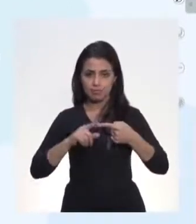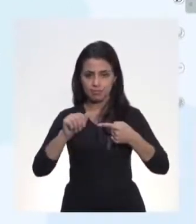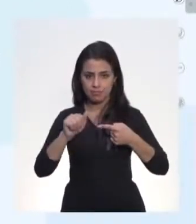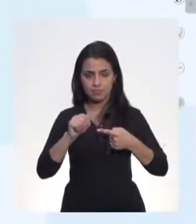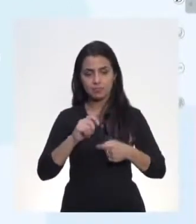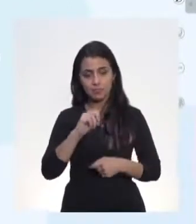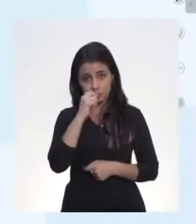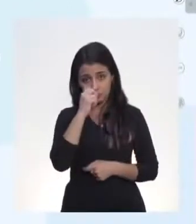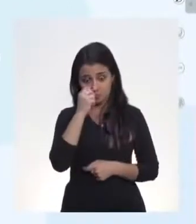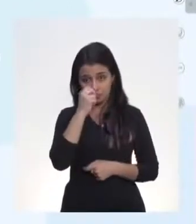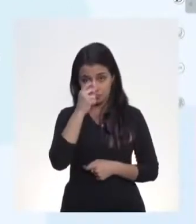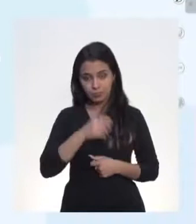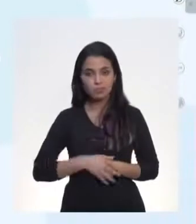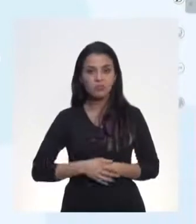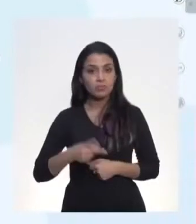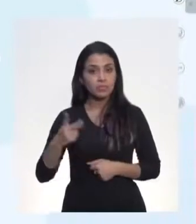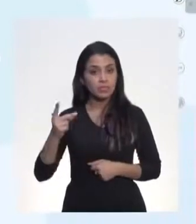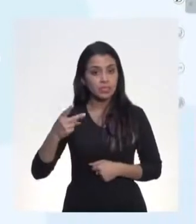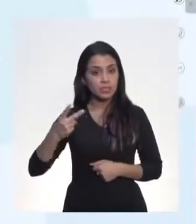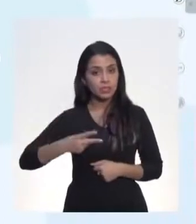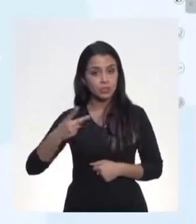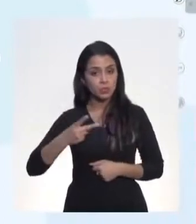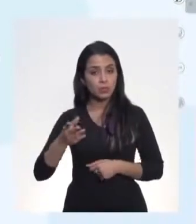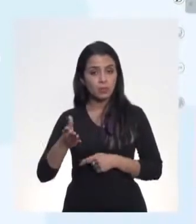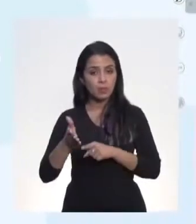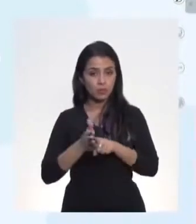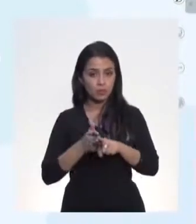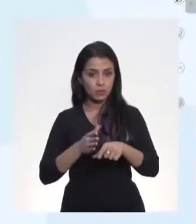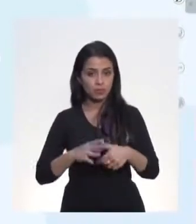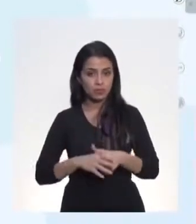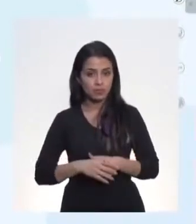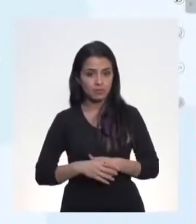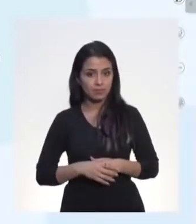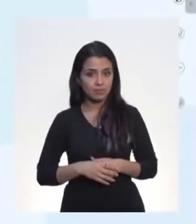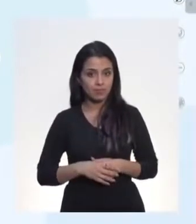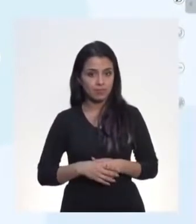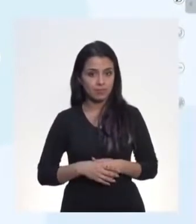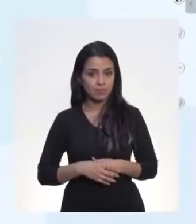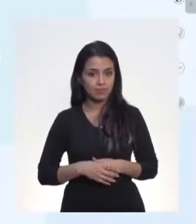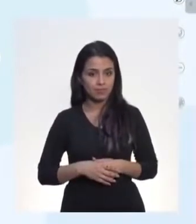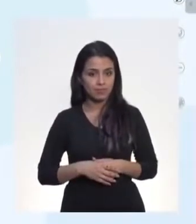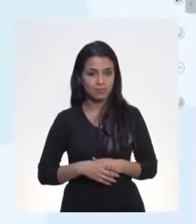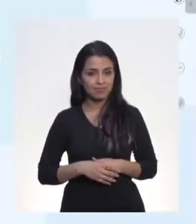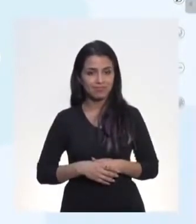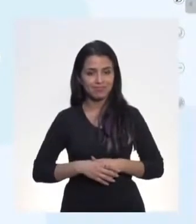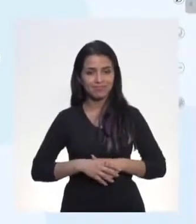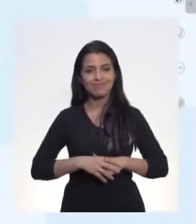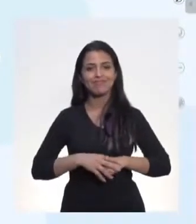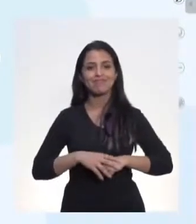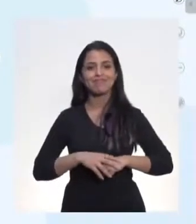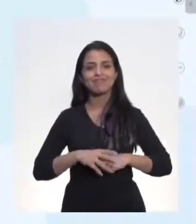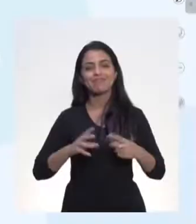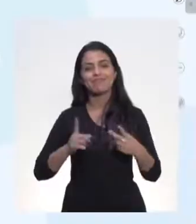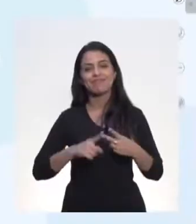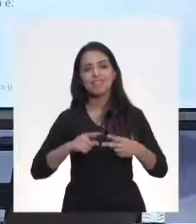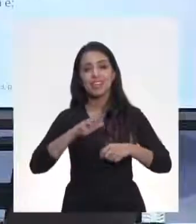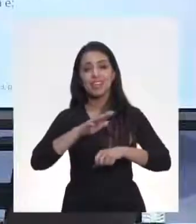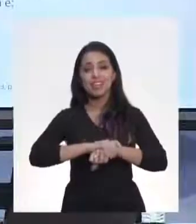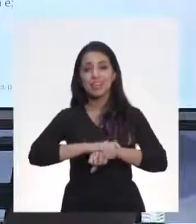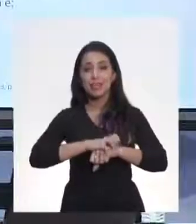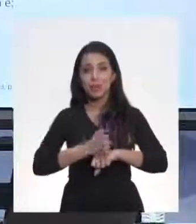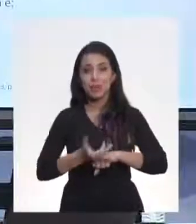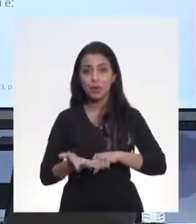dois, segunda, Andréia? olha só. A gente não falou da explicativa, né? A gente vai falar agora Bora. rápido. Ó. A democracia, que é o governo do povo,